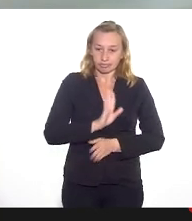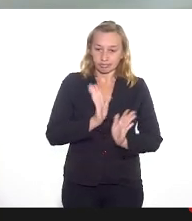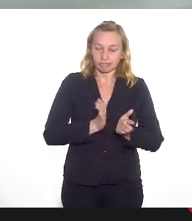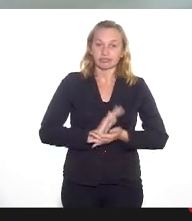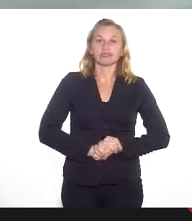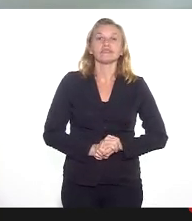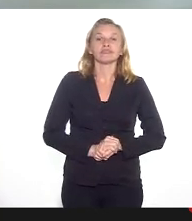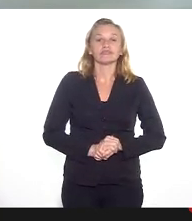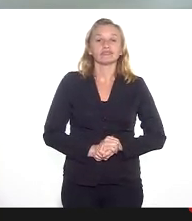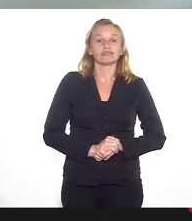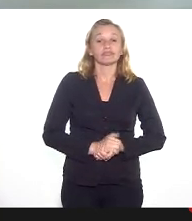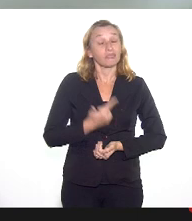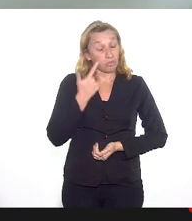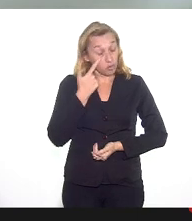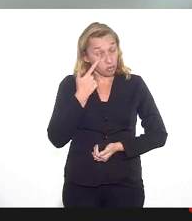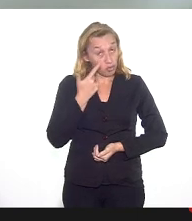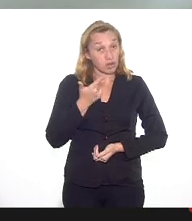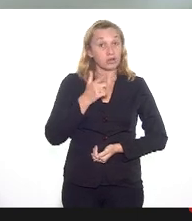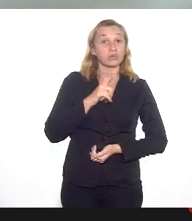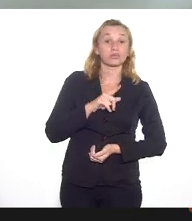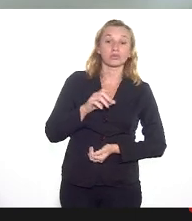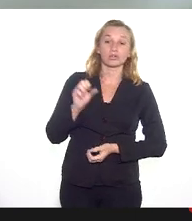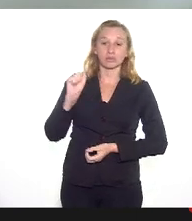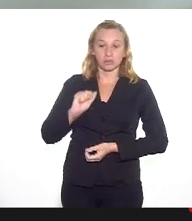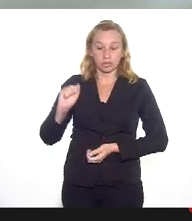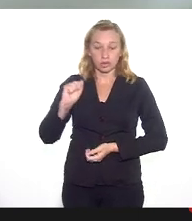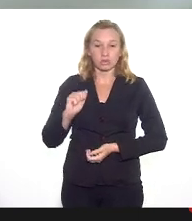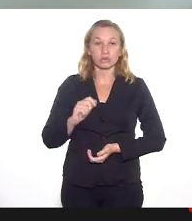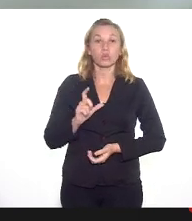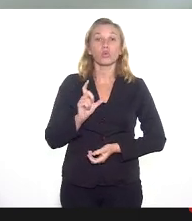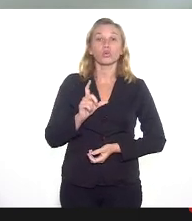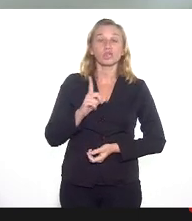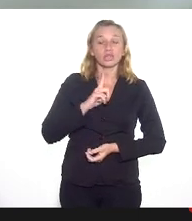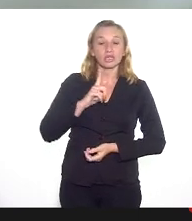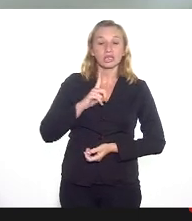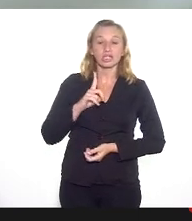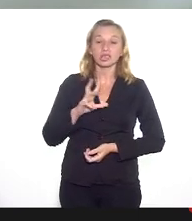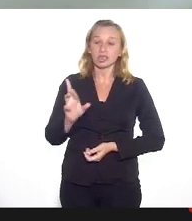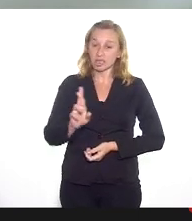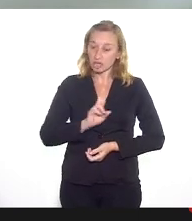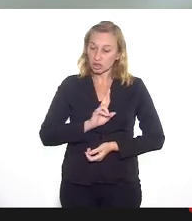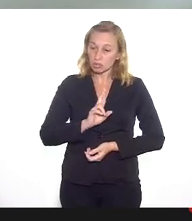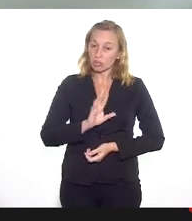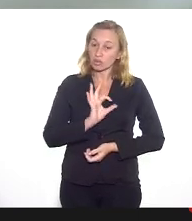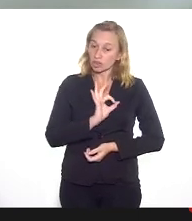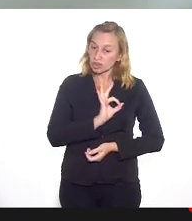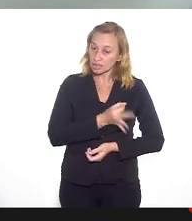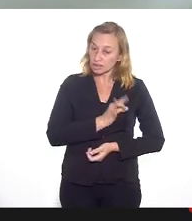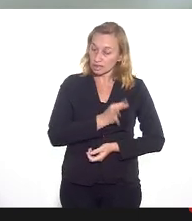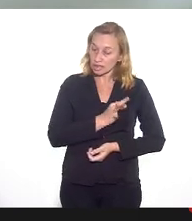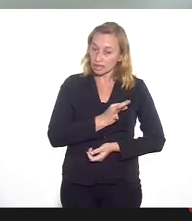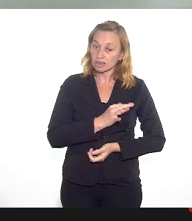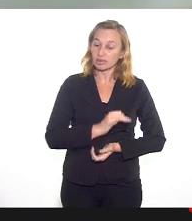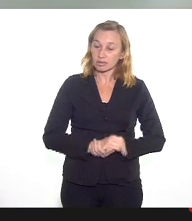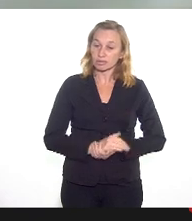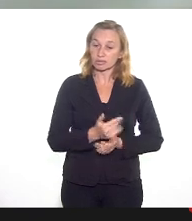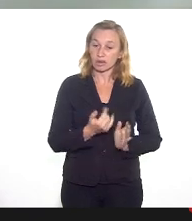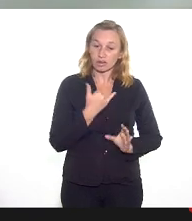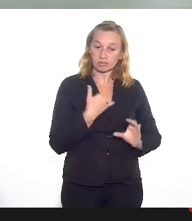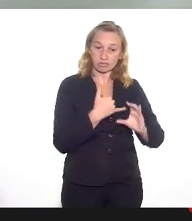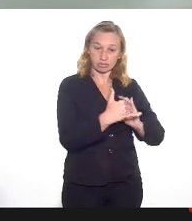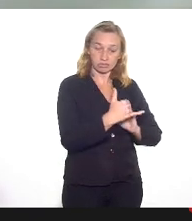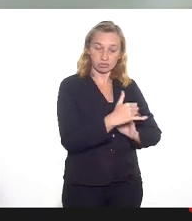respondidas. Mas eu vou verificar com a assessoria o que tem das suas perguntas, especialmente, o que tem de resposta para lhe